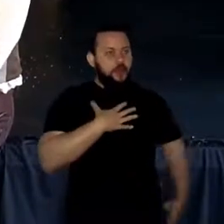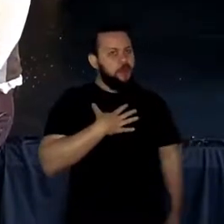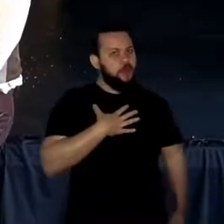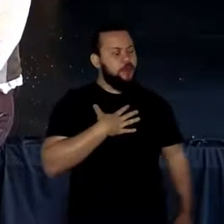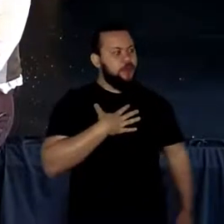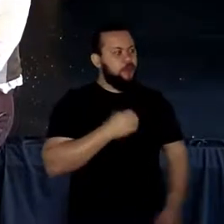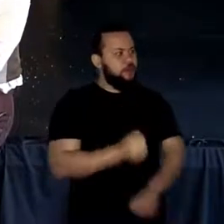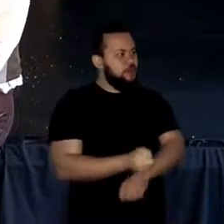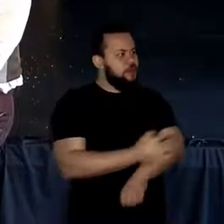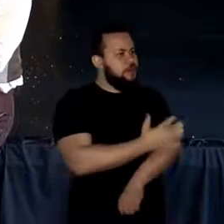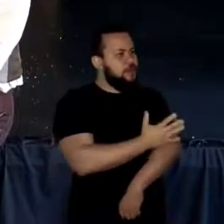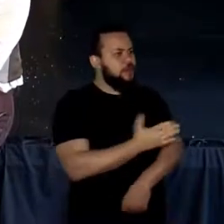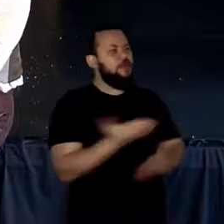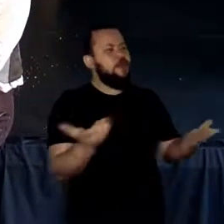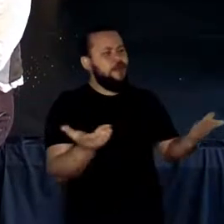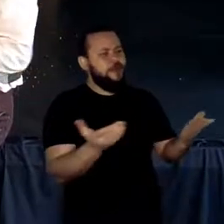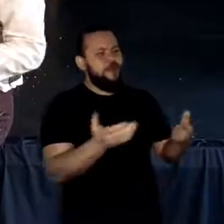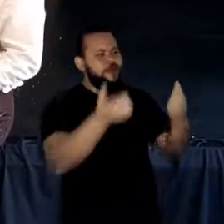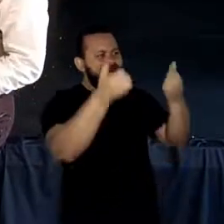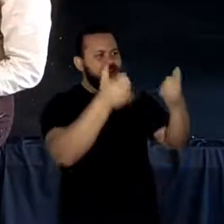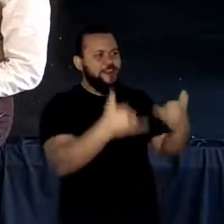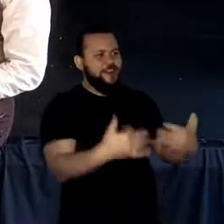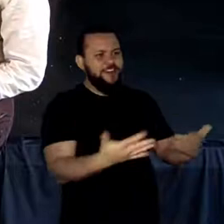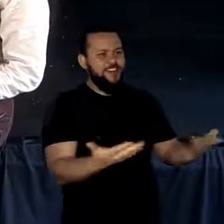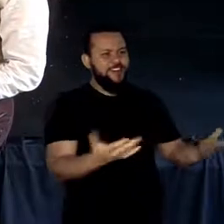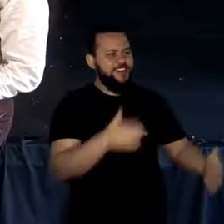E aí, Sidival?